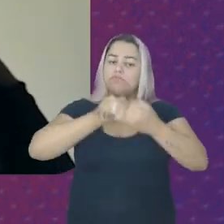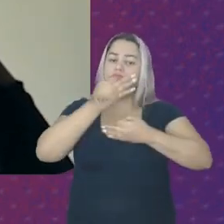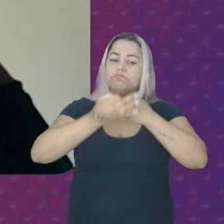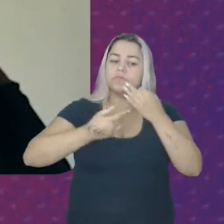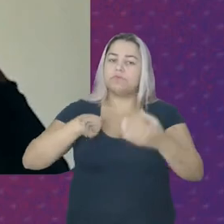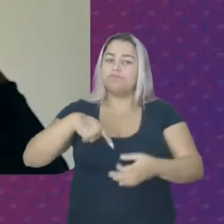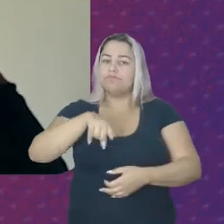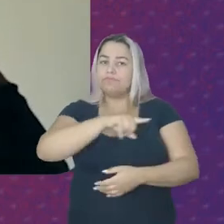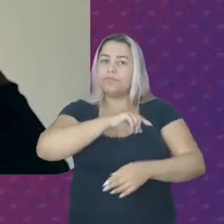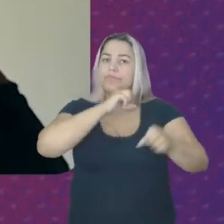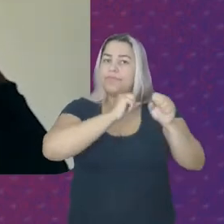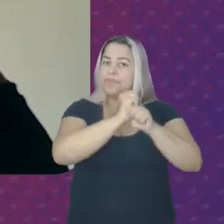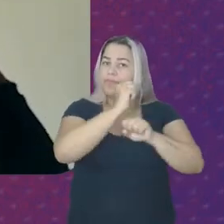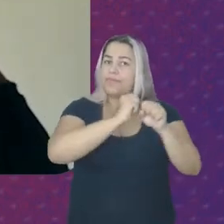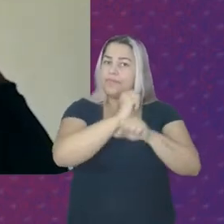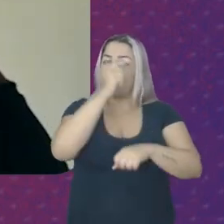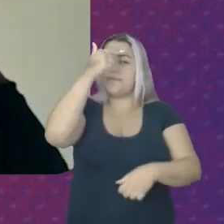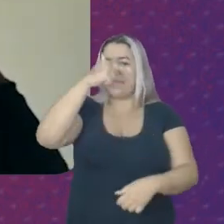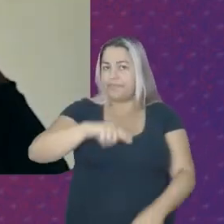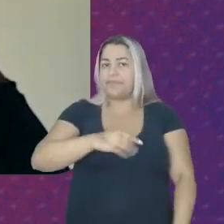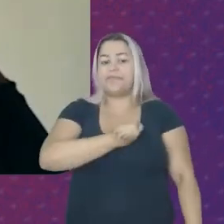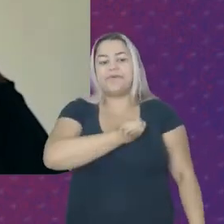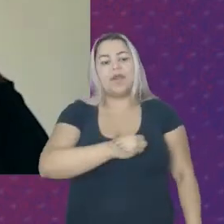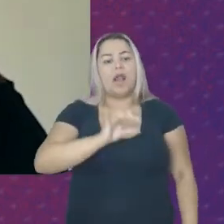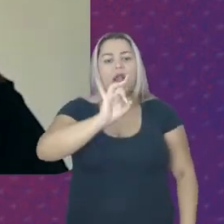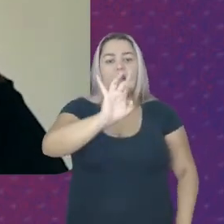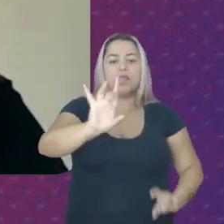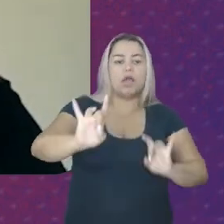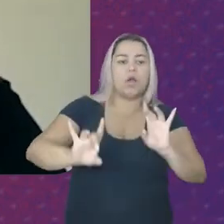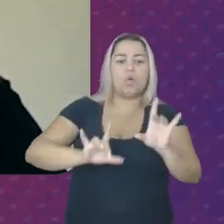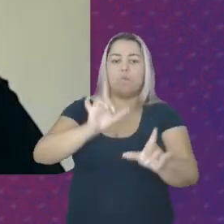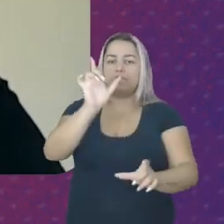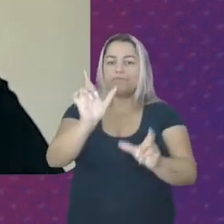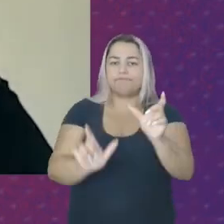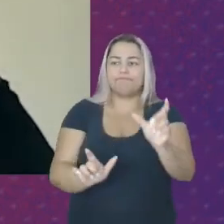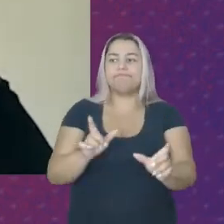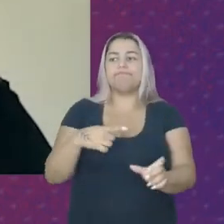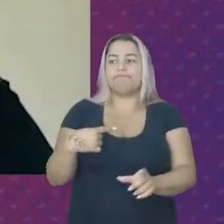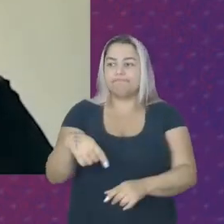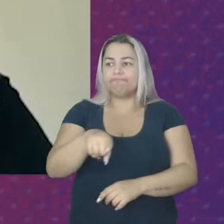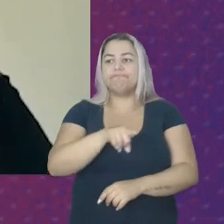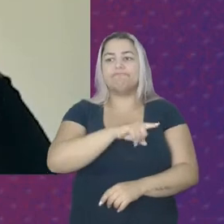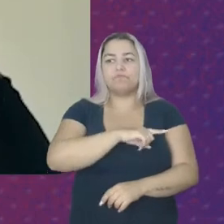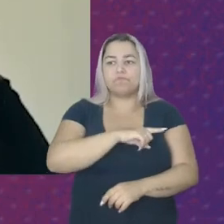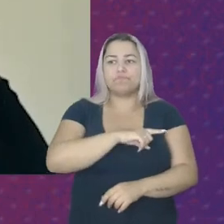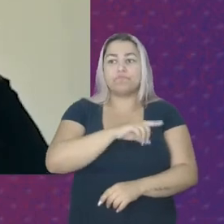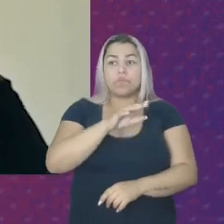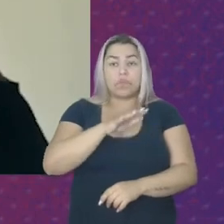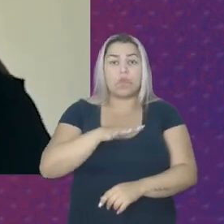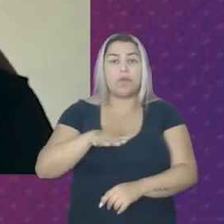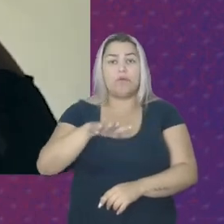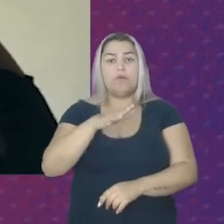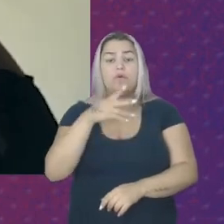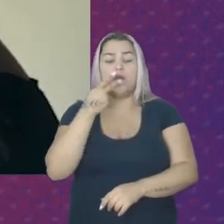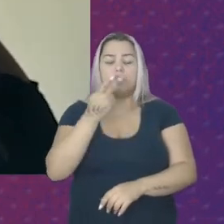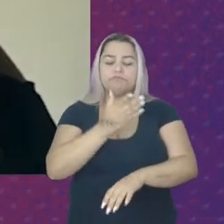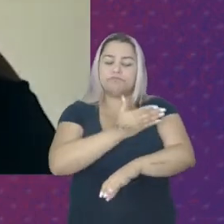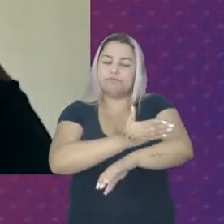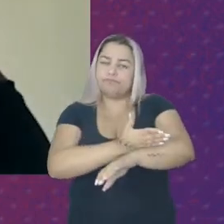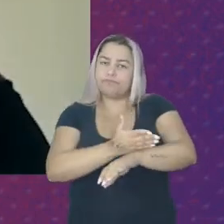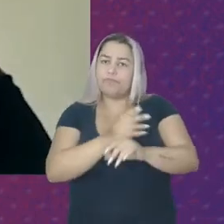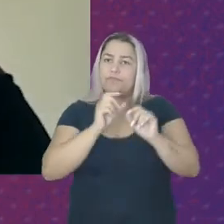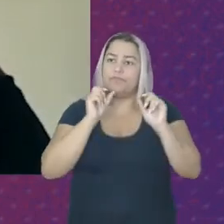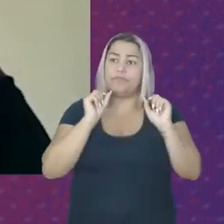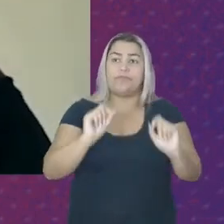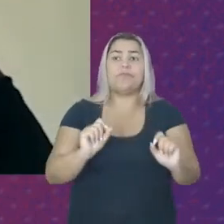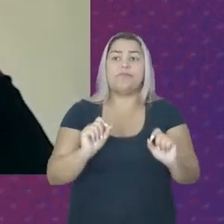construção política, a vivência de cada uma de nós diz muito sobre como a sociedade brasileira de fato é. Eu costumo dizer, se você quer conhecer de